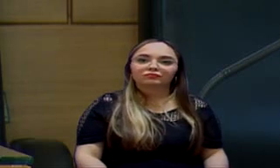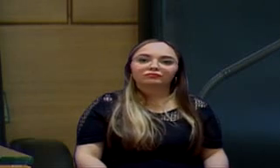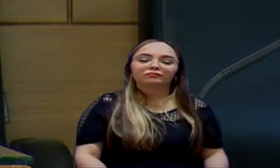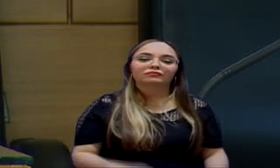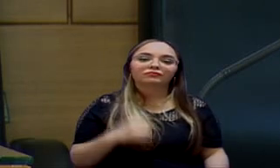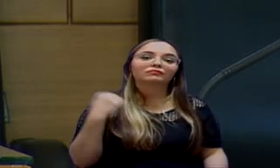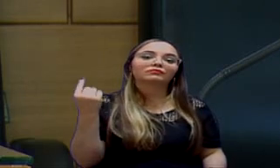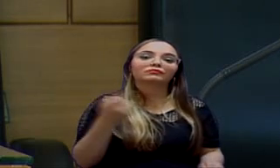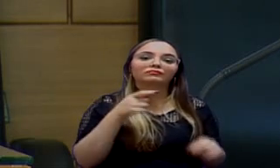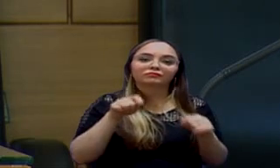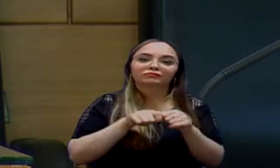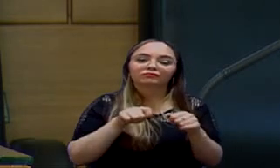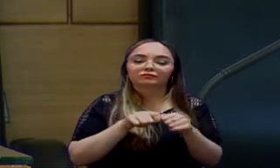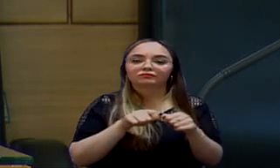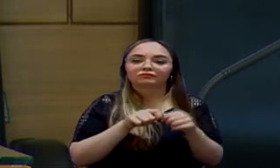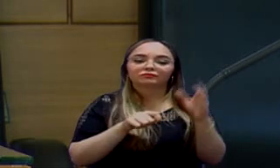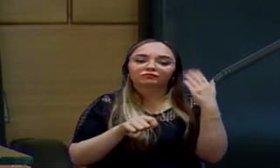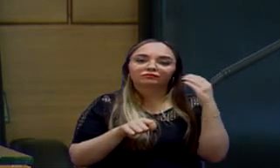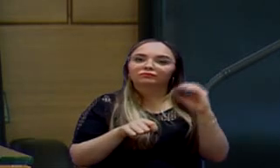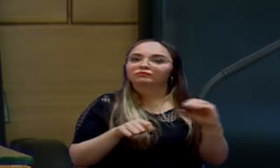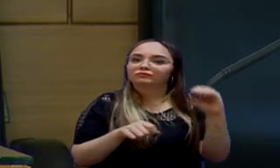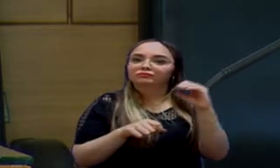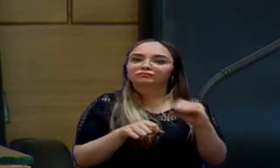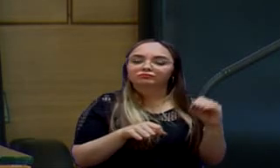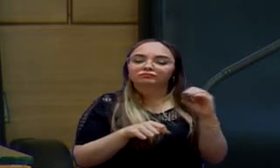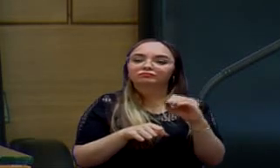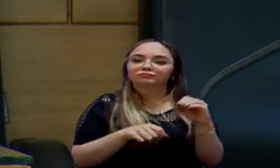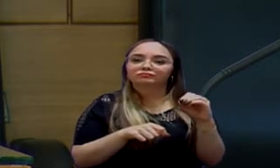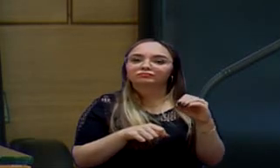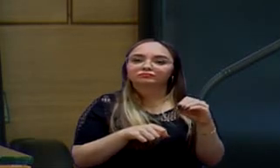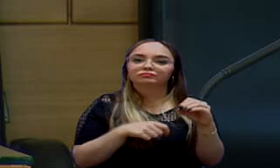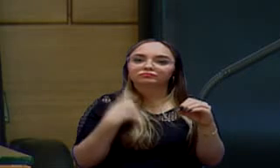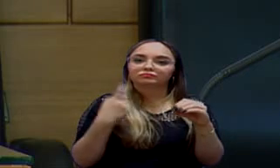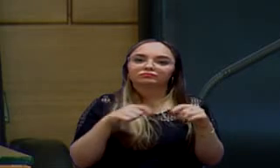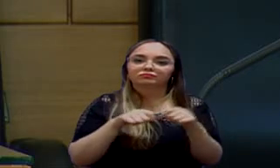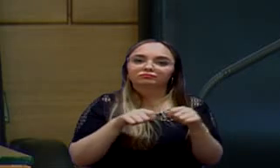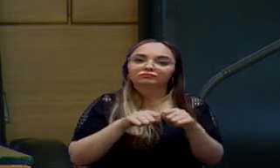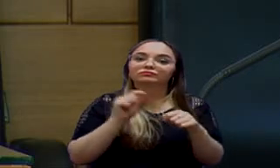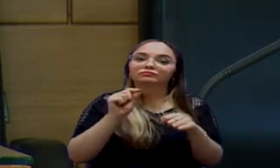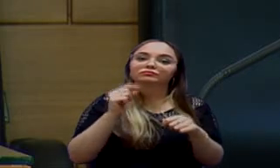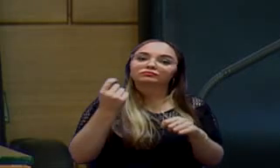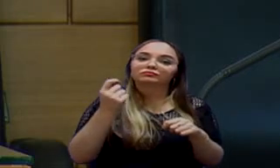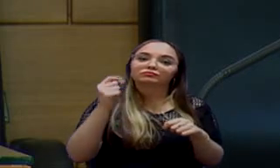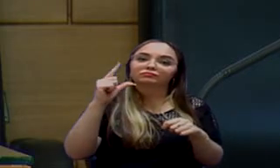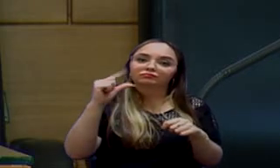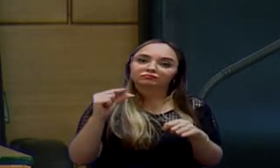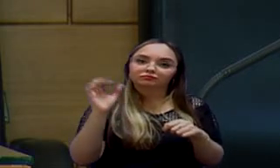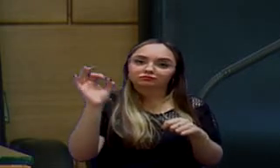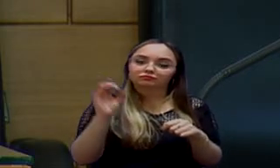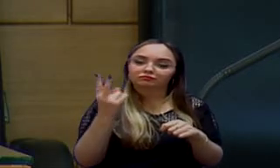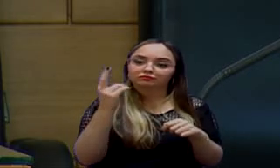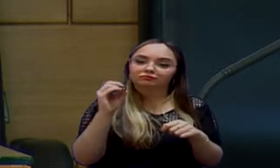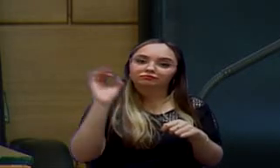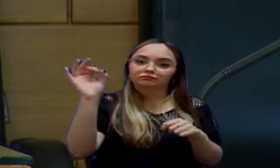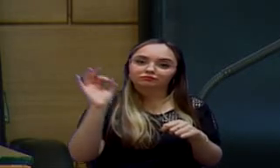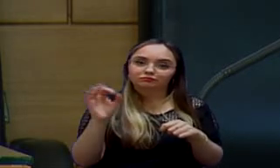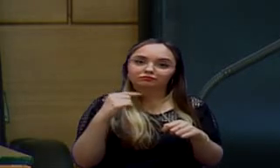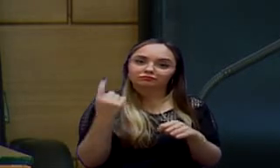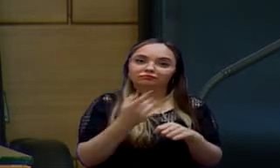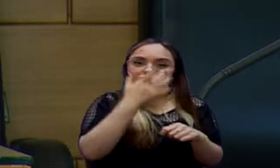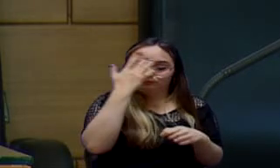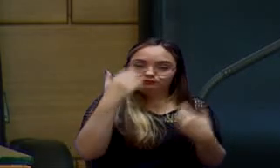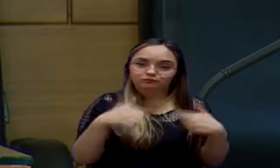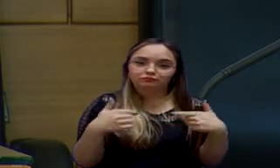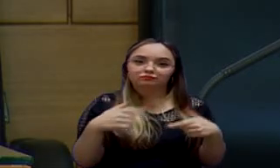o que a gente fez Acho que em Outubro nós fizemos uma redução de percentual de 20% dos prestadores